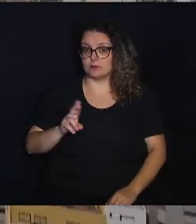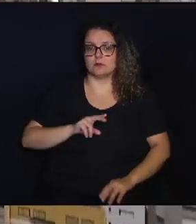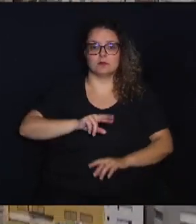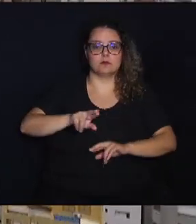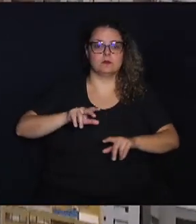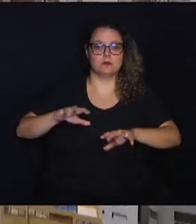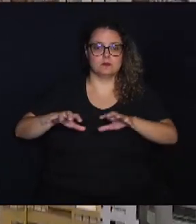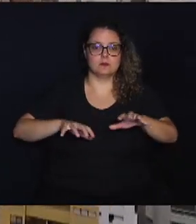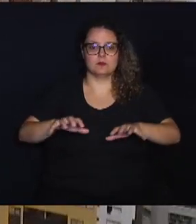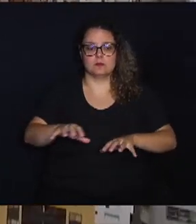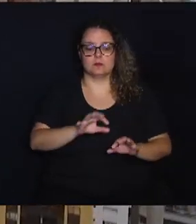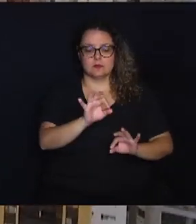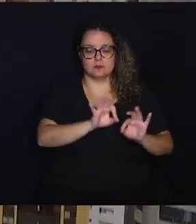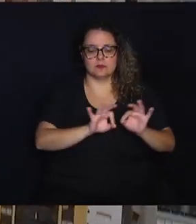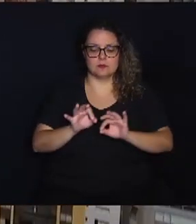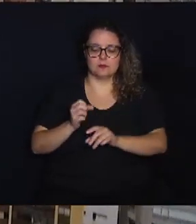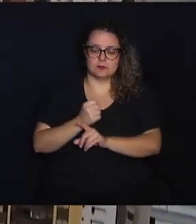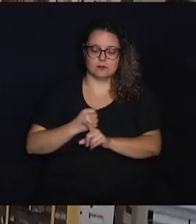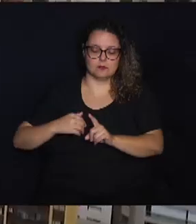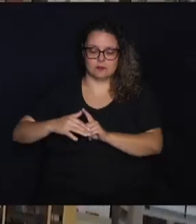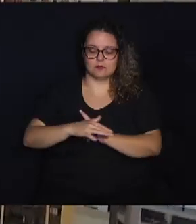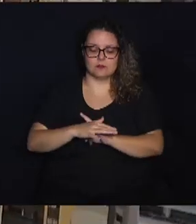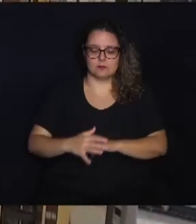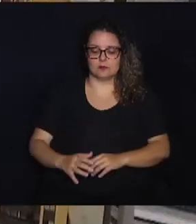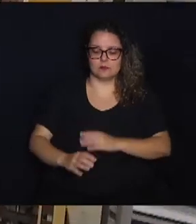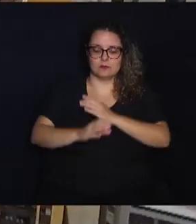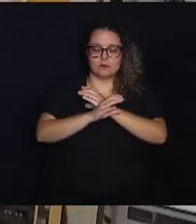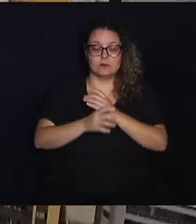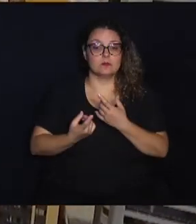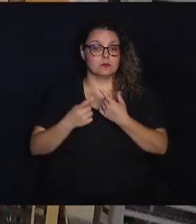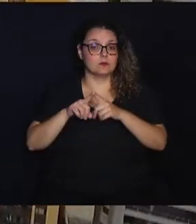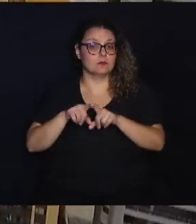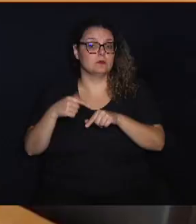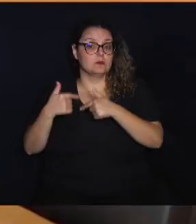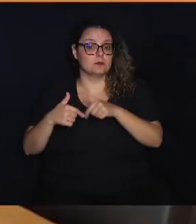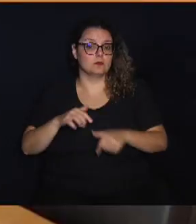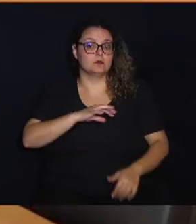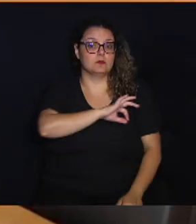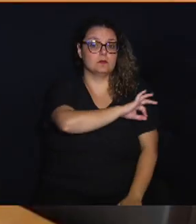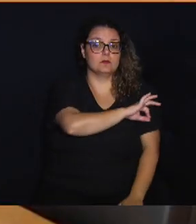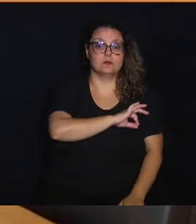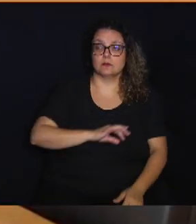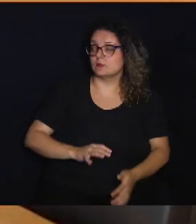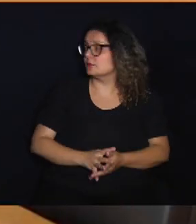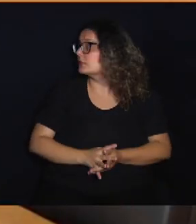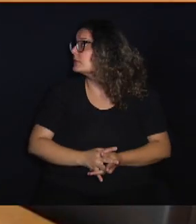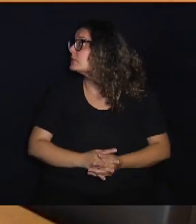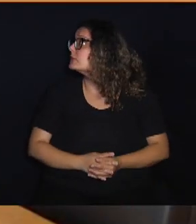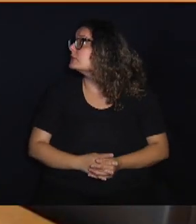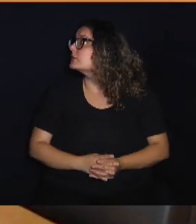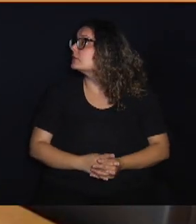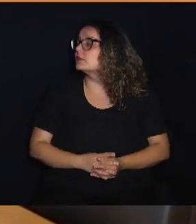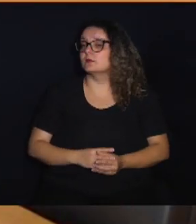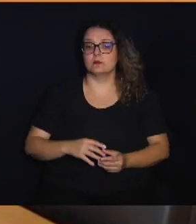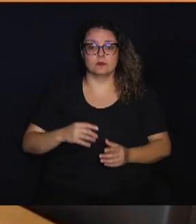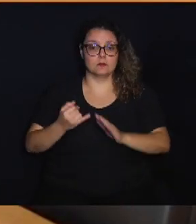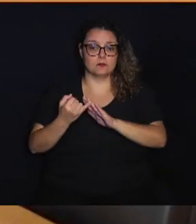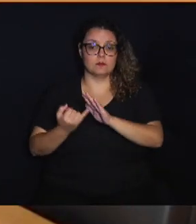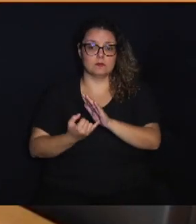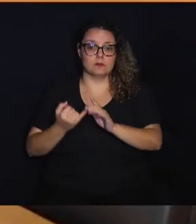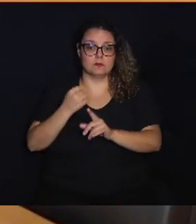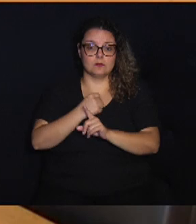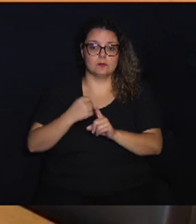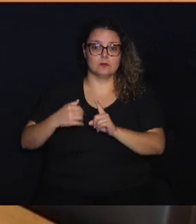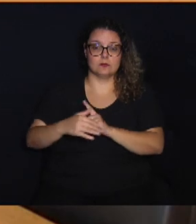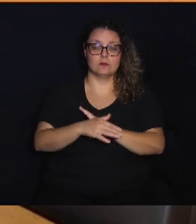da sociedade civil que fazem um trabalho em parceria com a Prefeitura de Campinas. As entidades socioassistenciais da nossa cidade,